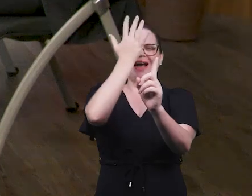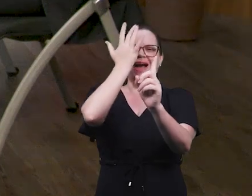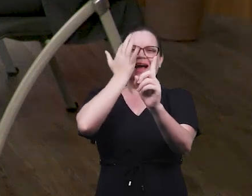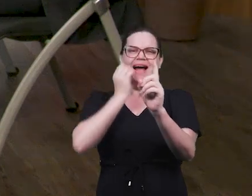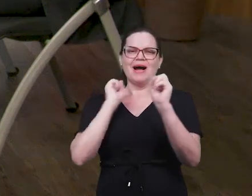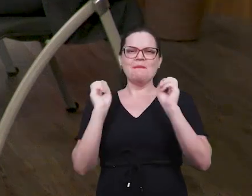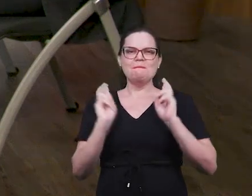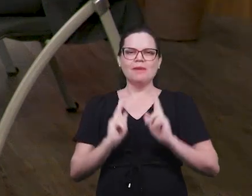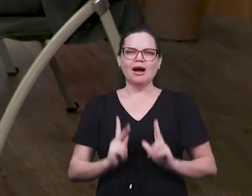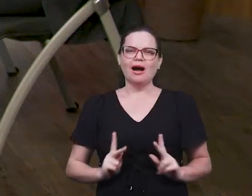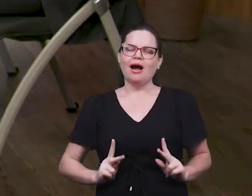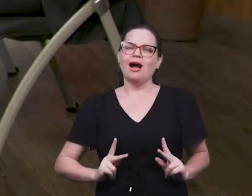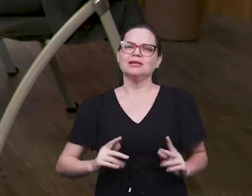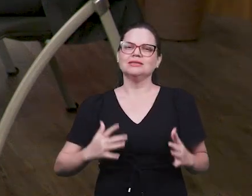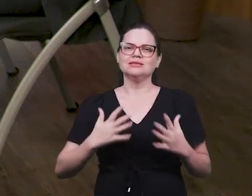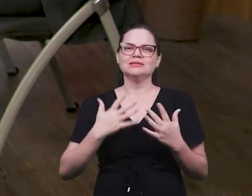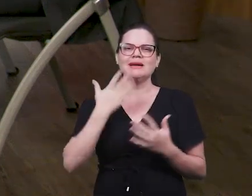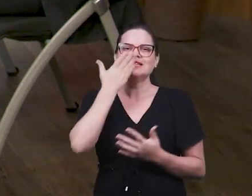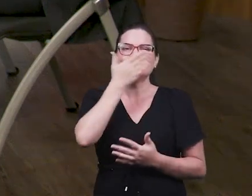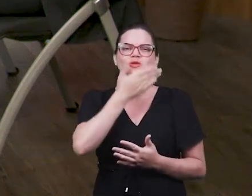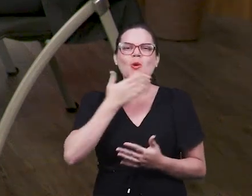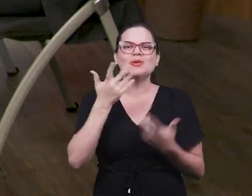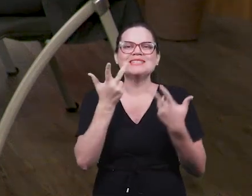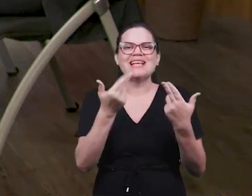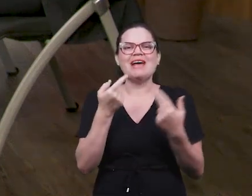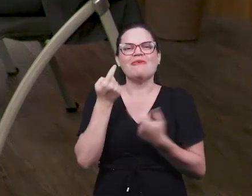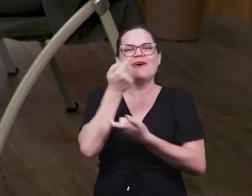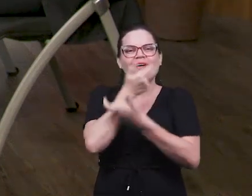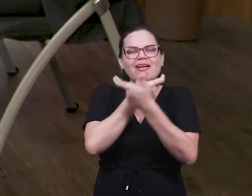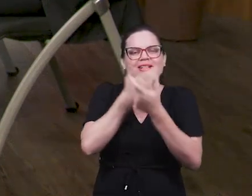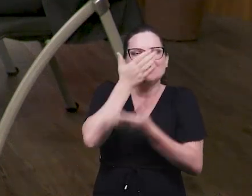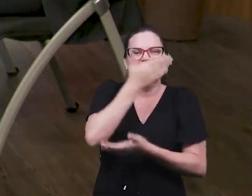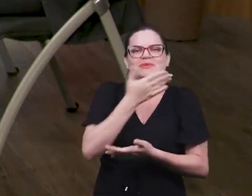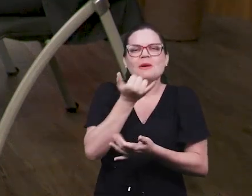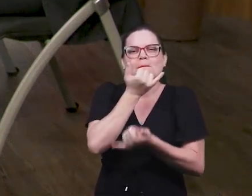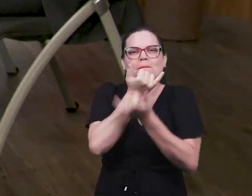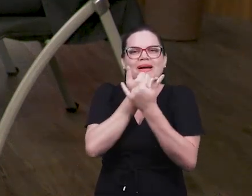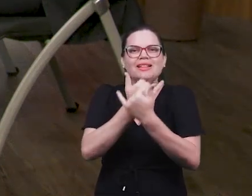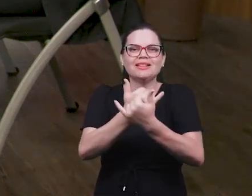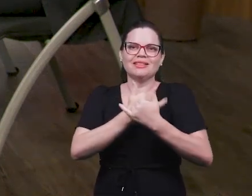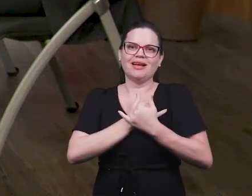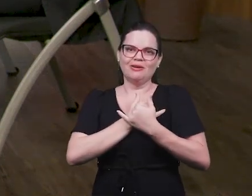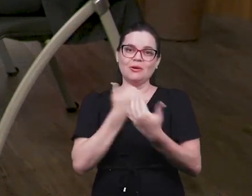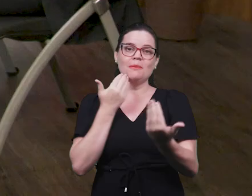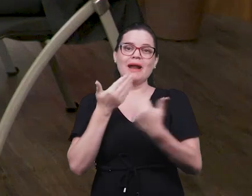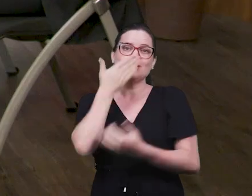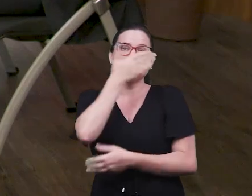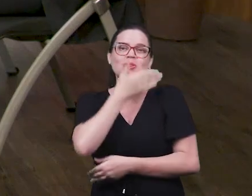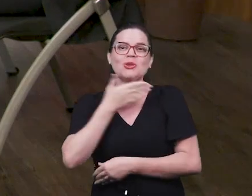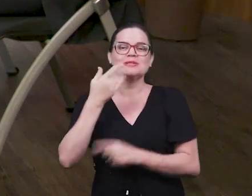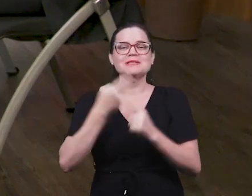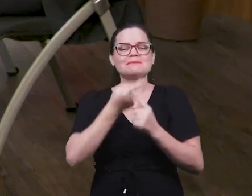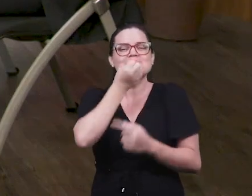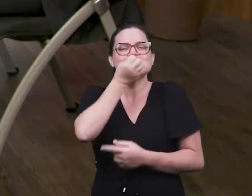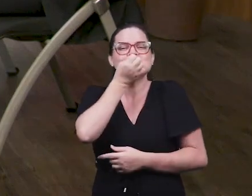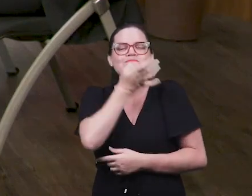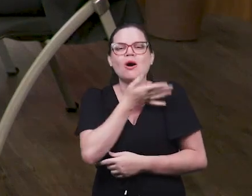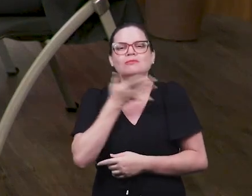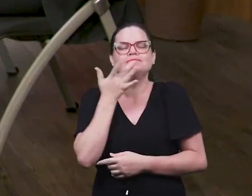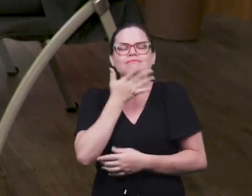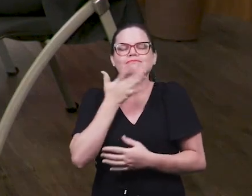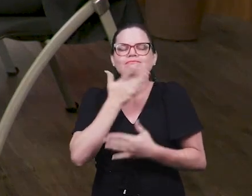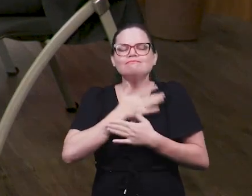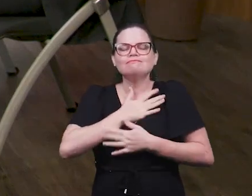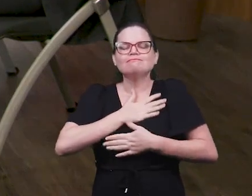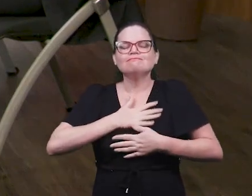ele. E pelas suas pisaduras nós fomos sarados. Ou seja, o perdão que nós alcançamos pela sua morte